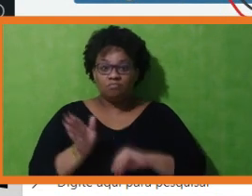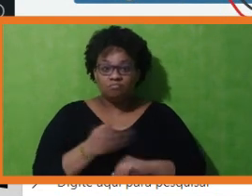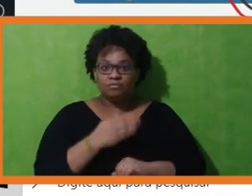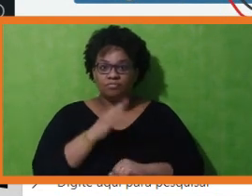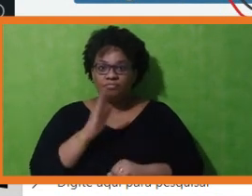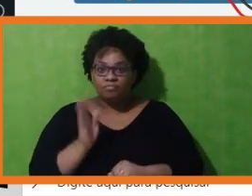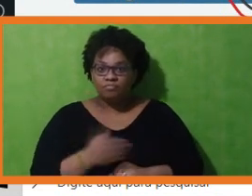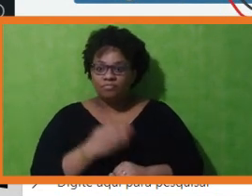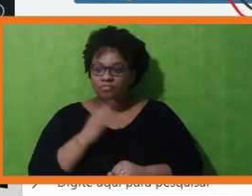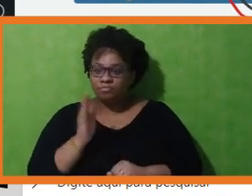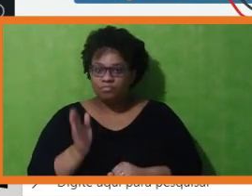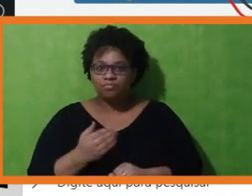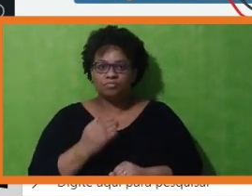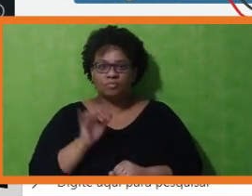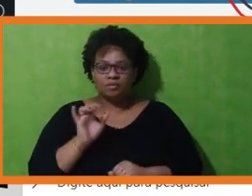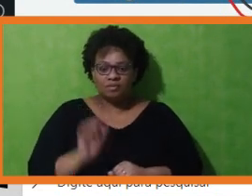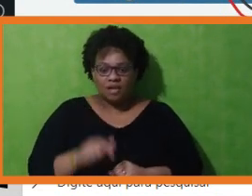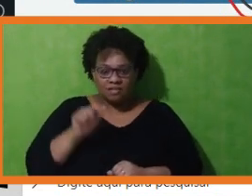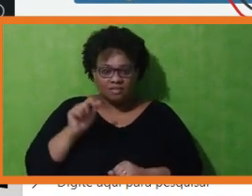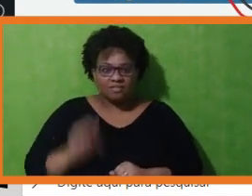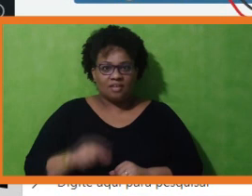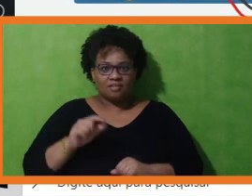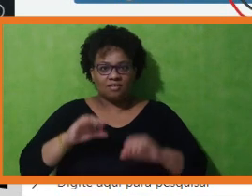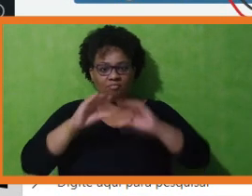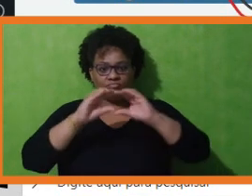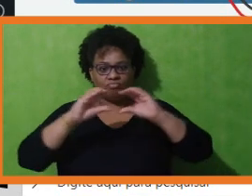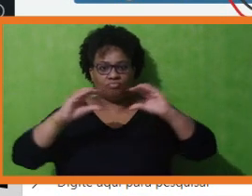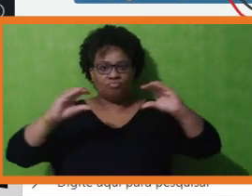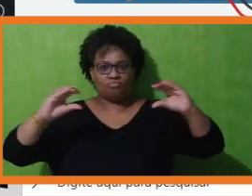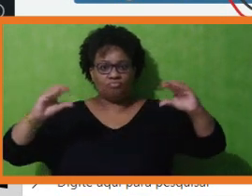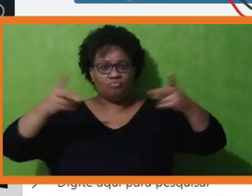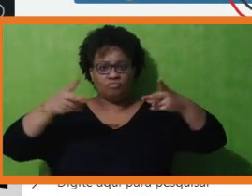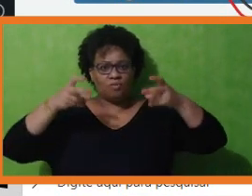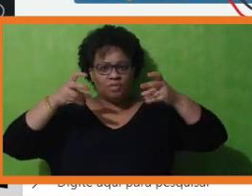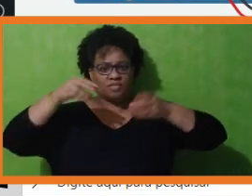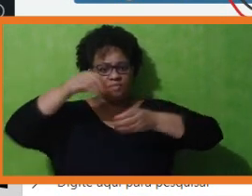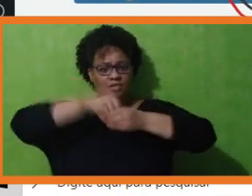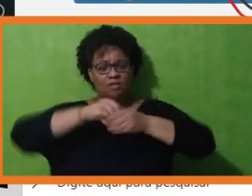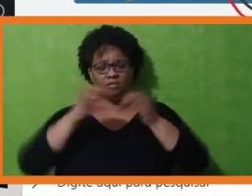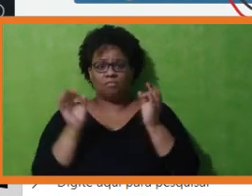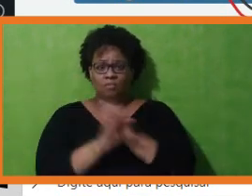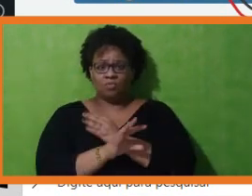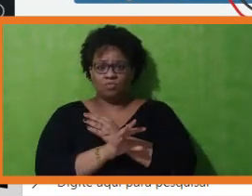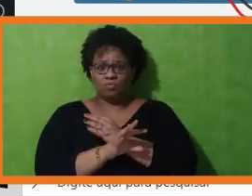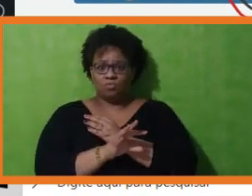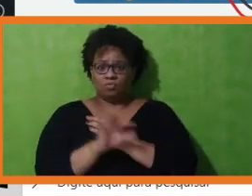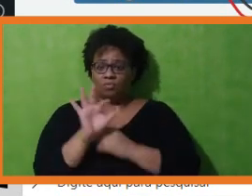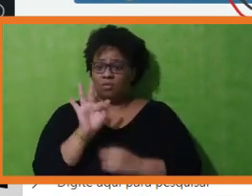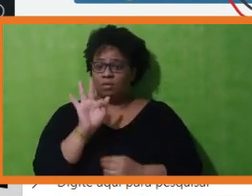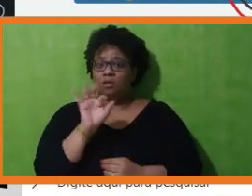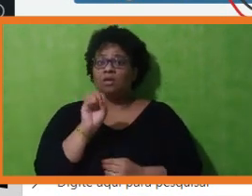E vou dar um espaço aqui em tudo. Um tab para tudo ficar dentro do for e eu perceber que está dentro do for.